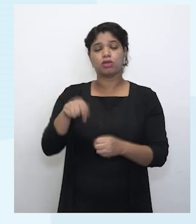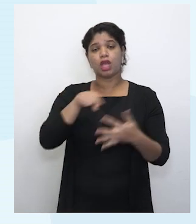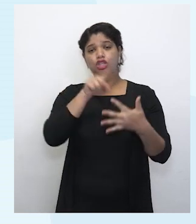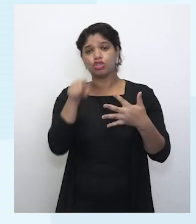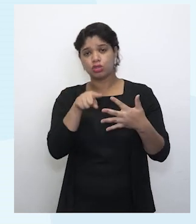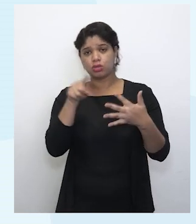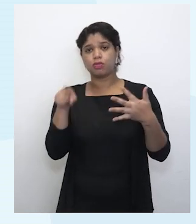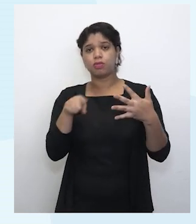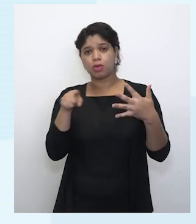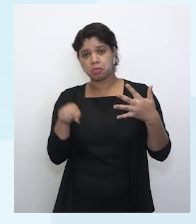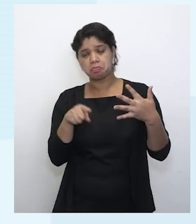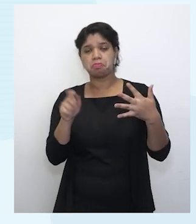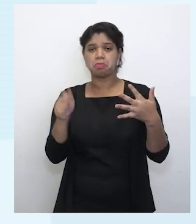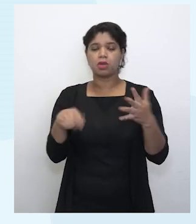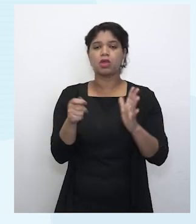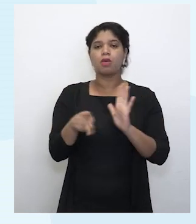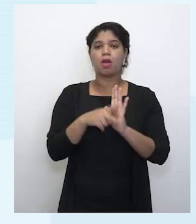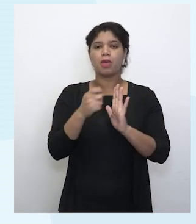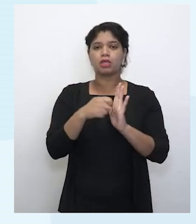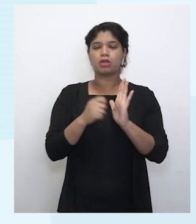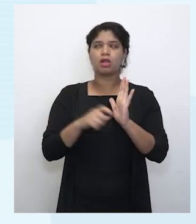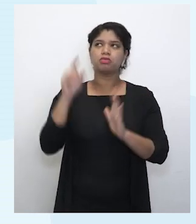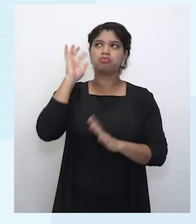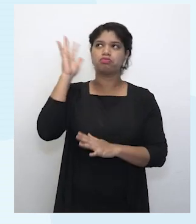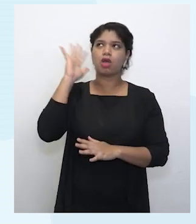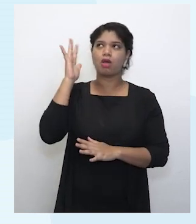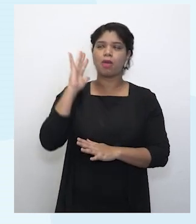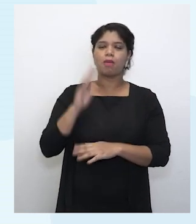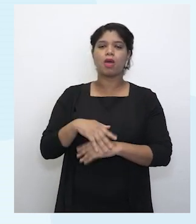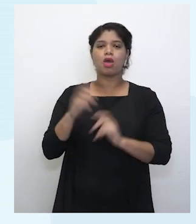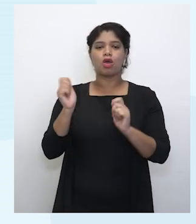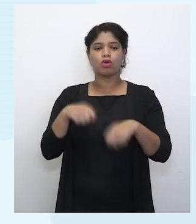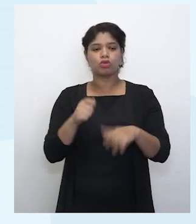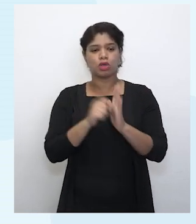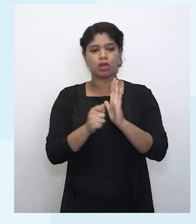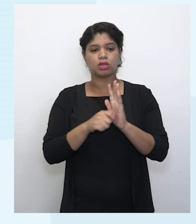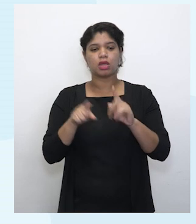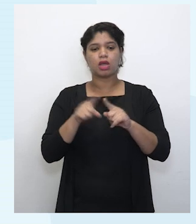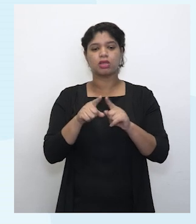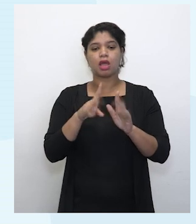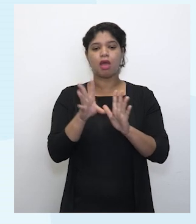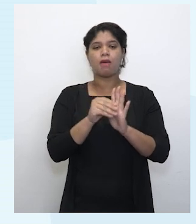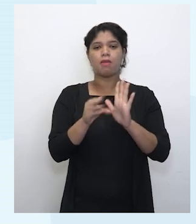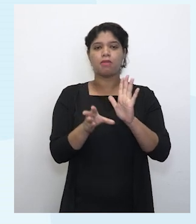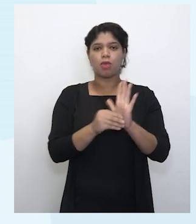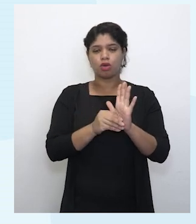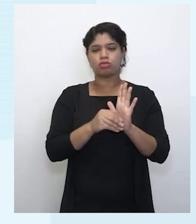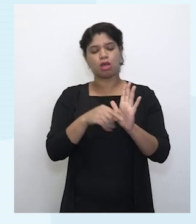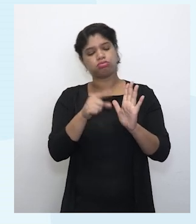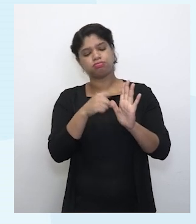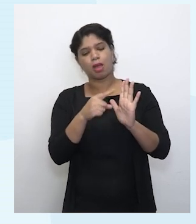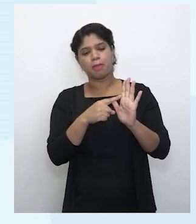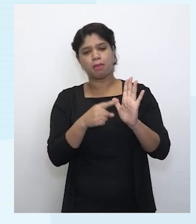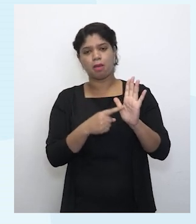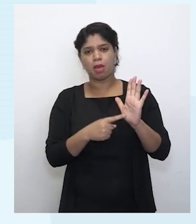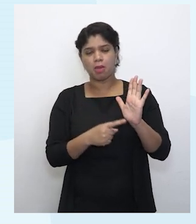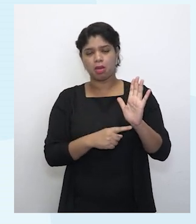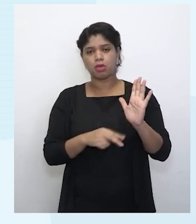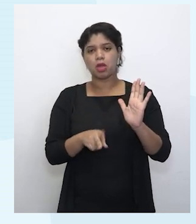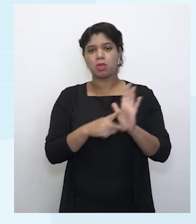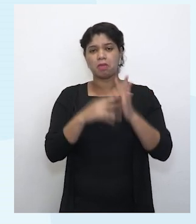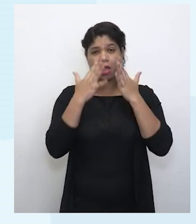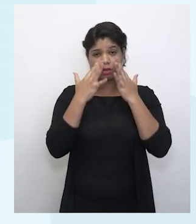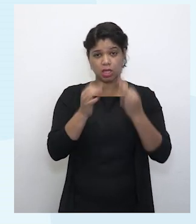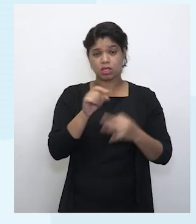escrita, refletir sobre a escrita e abordando os critérios, né, e os pontos de atenção